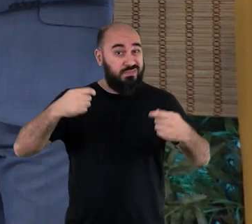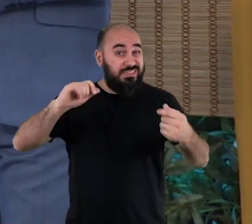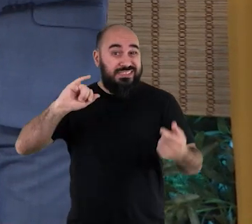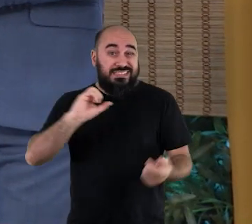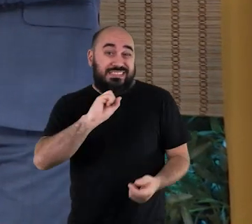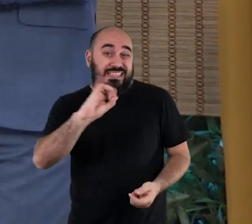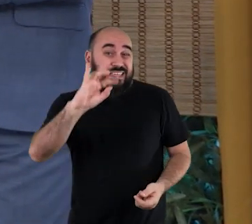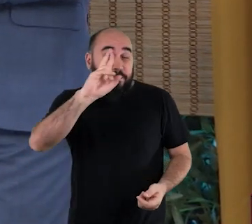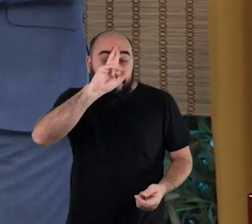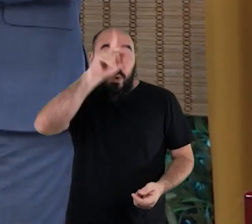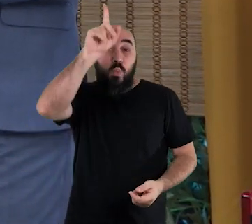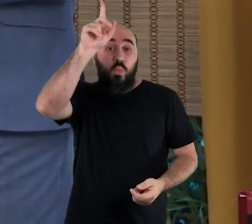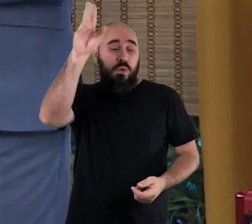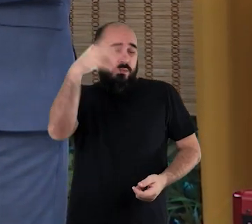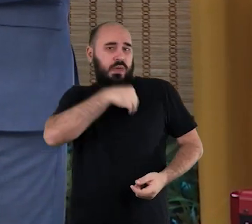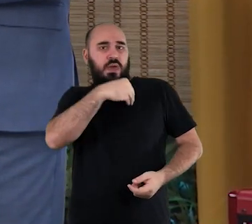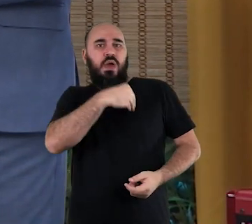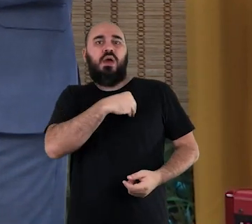recomeçar.